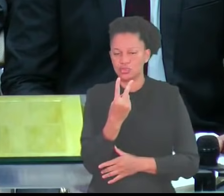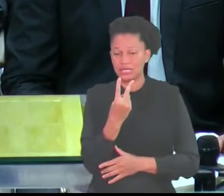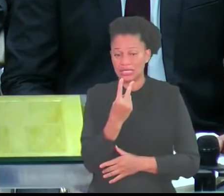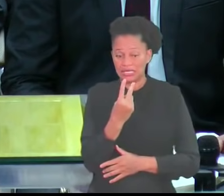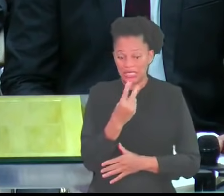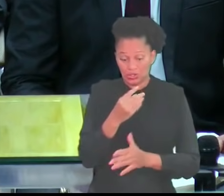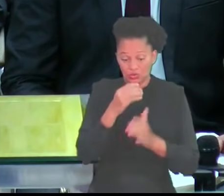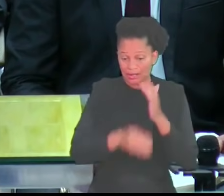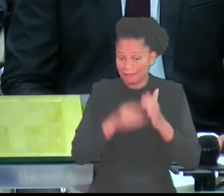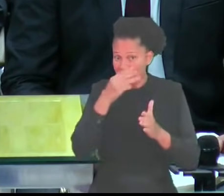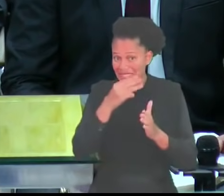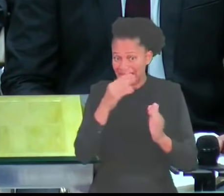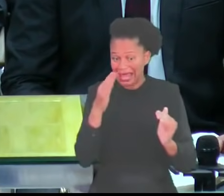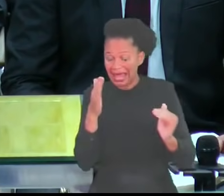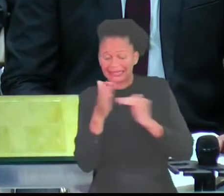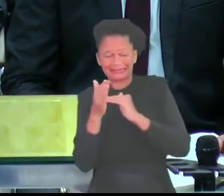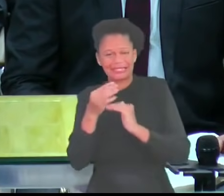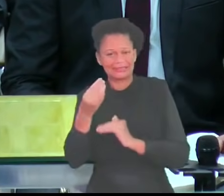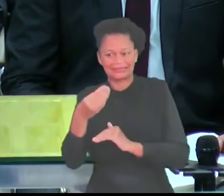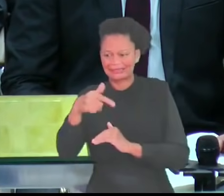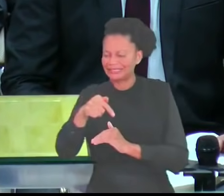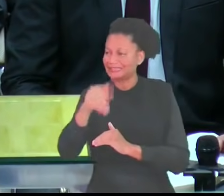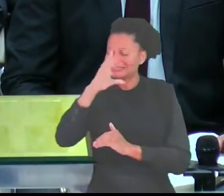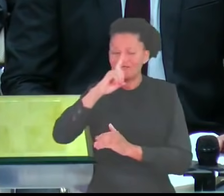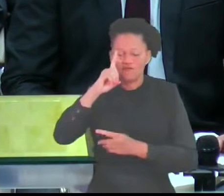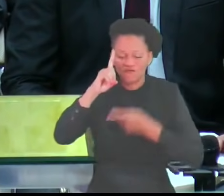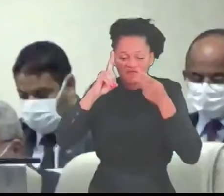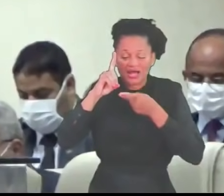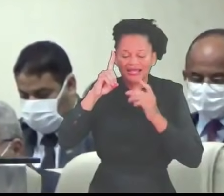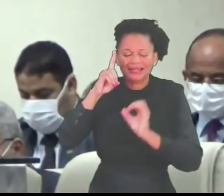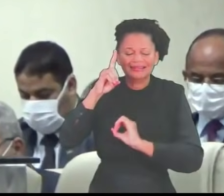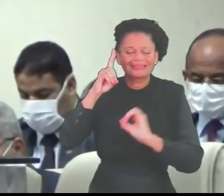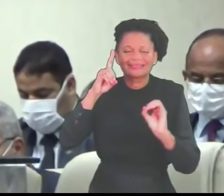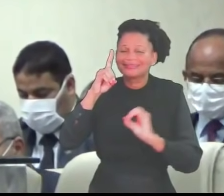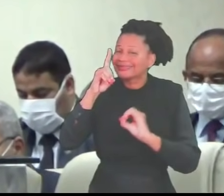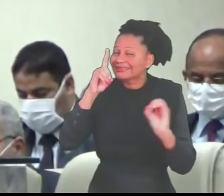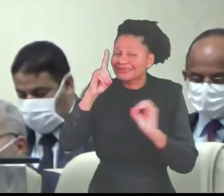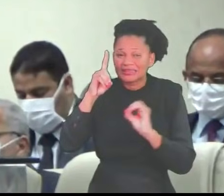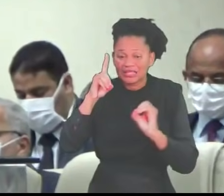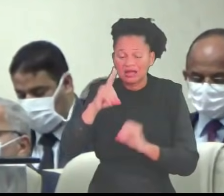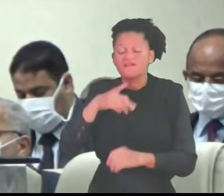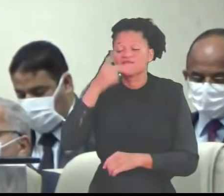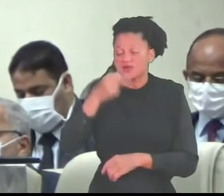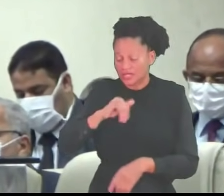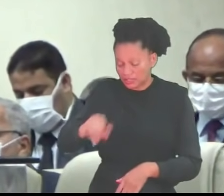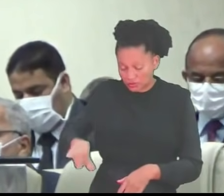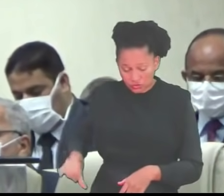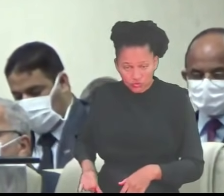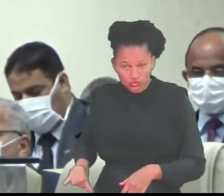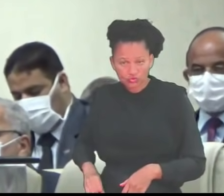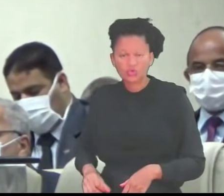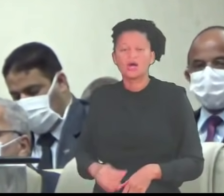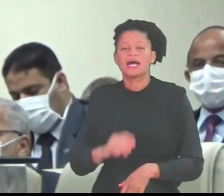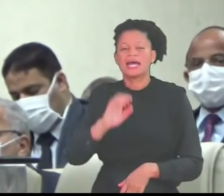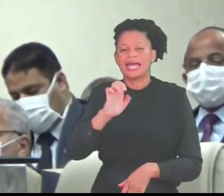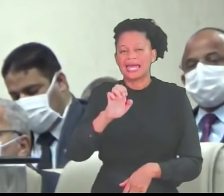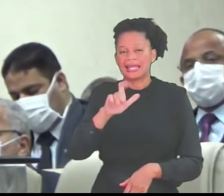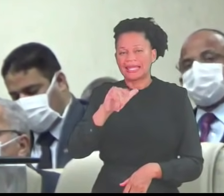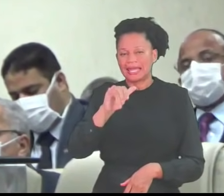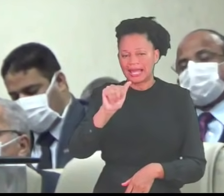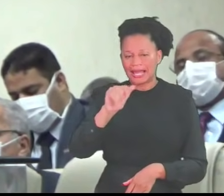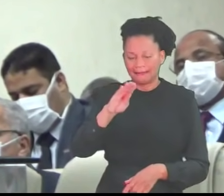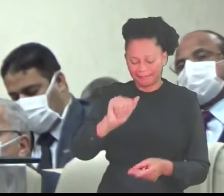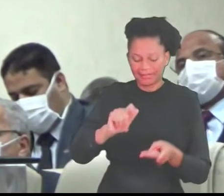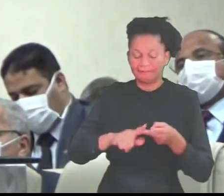ao 37, Deus não fala. Fala Jó, fala Eliabe, fala Bildade, fala